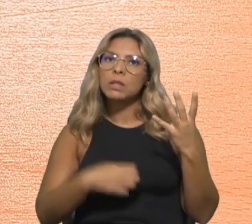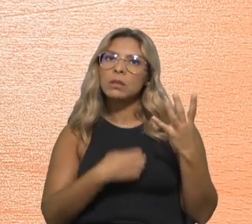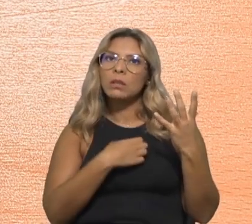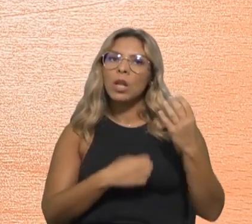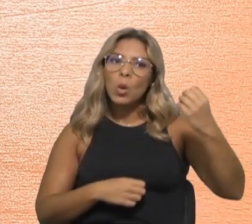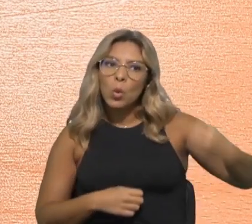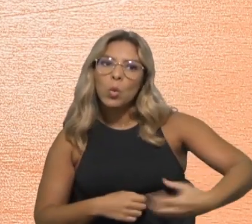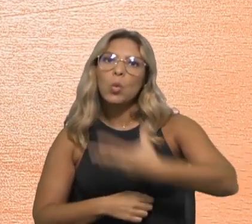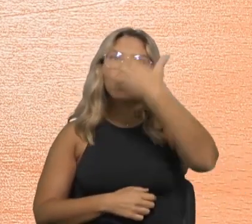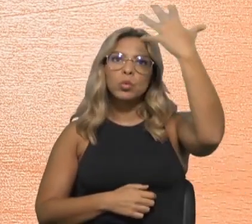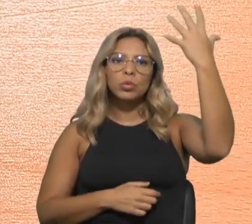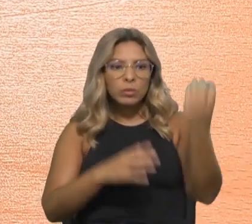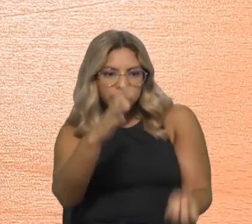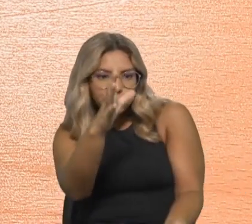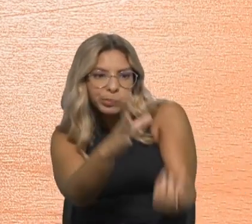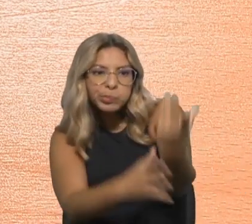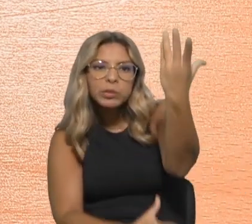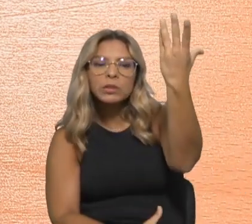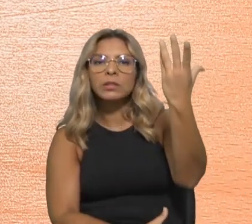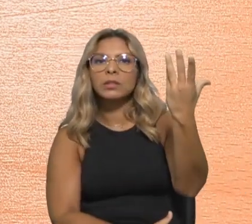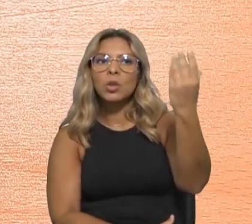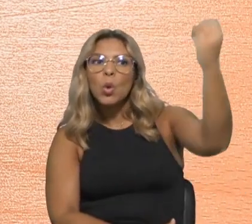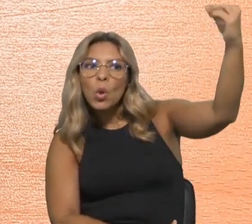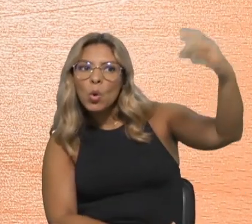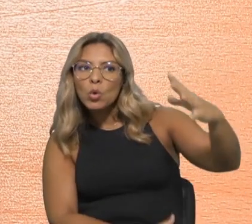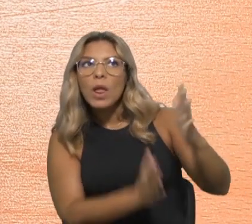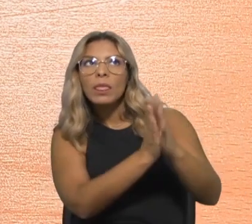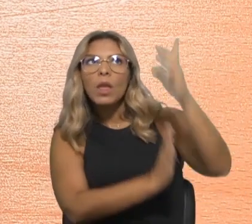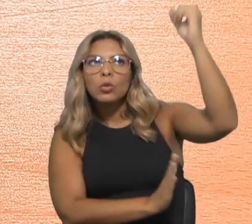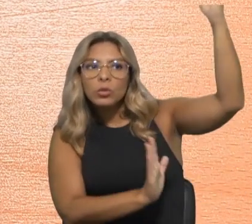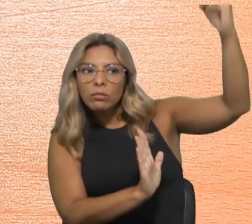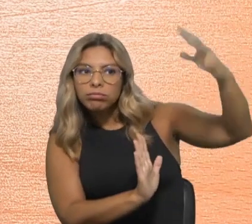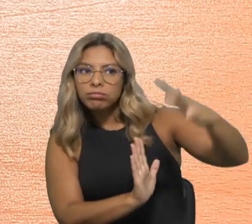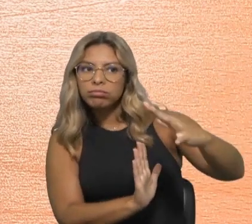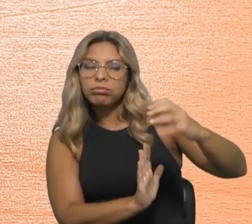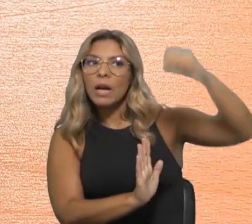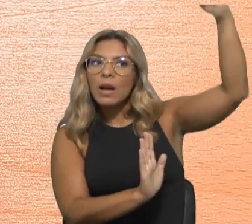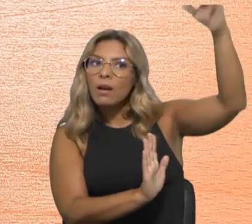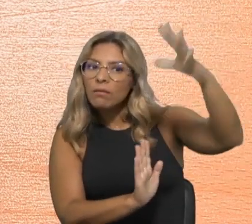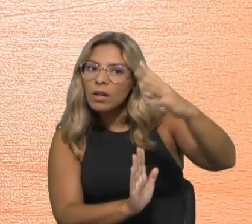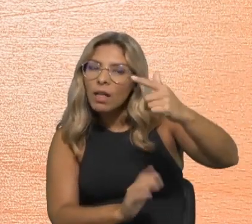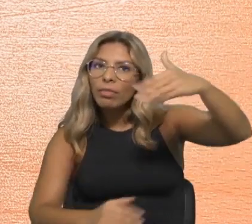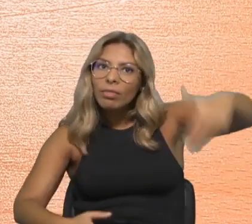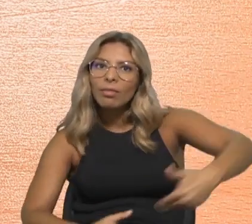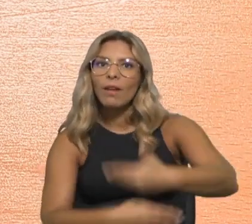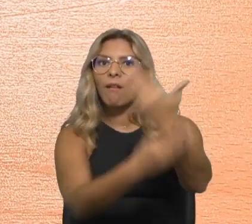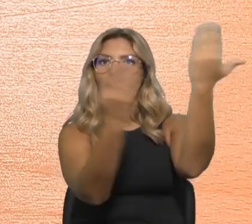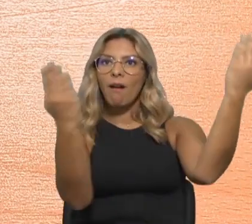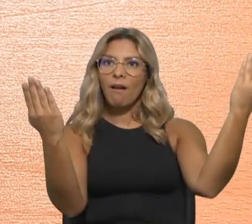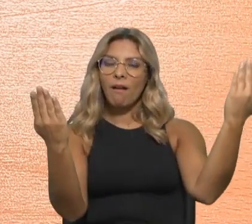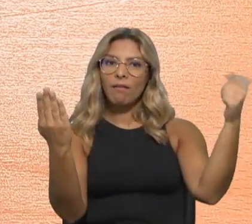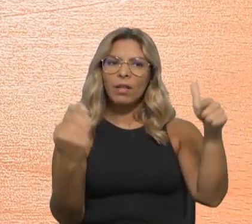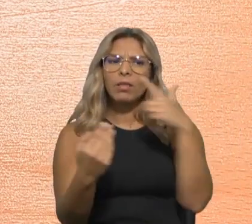a luz da criação Deus criou a luz Deus criou o dia e Deus viu que tudo era